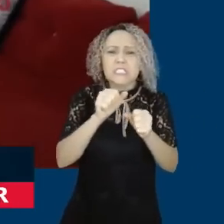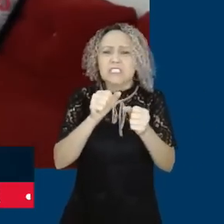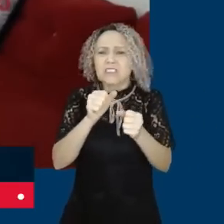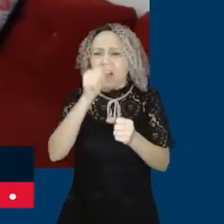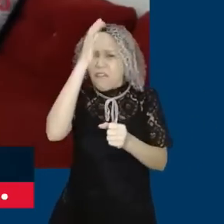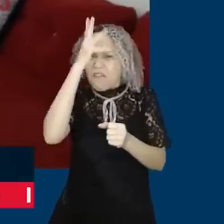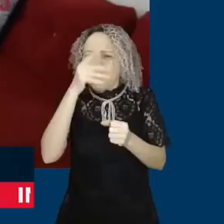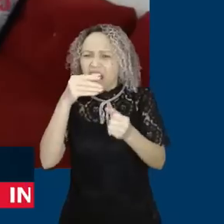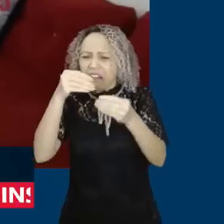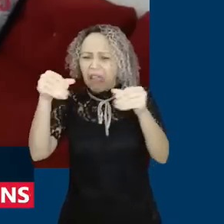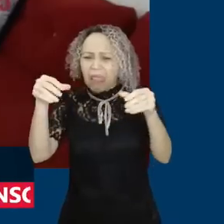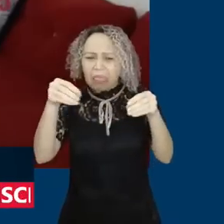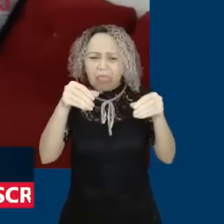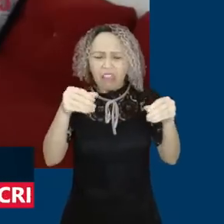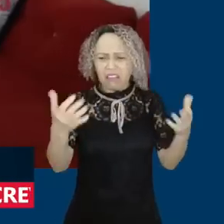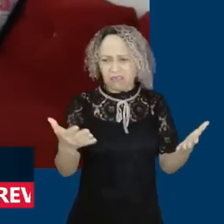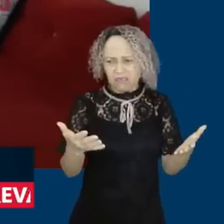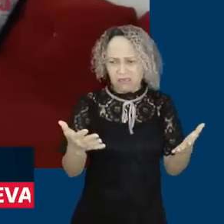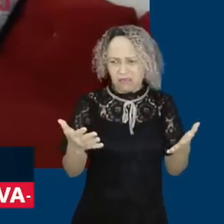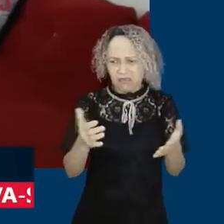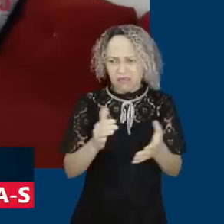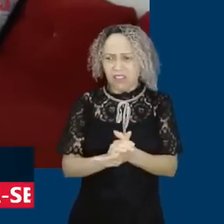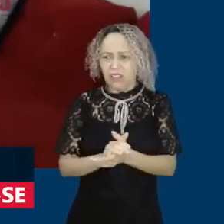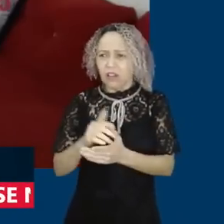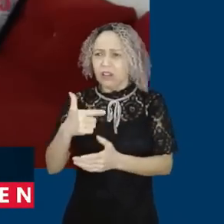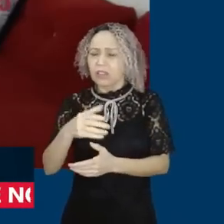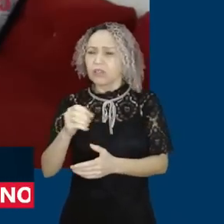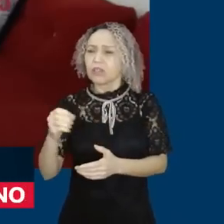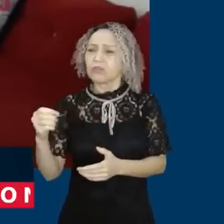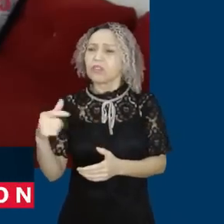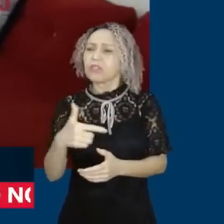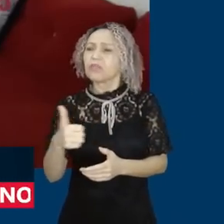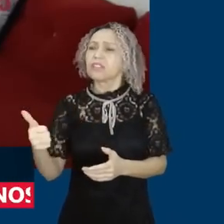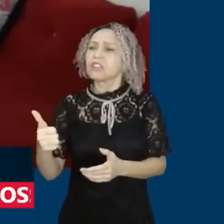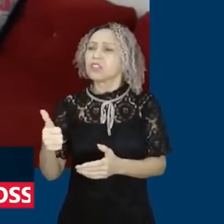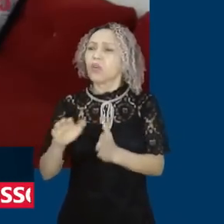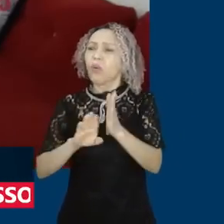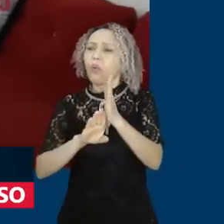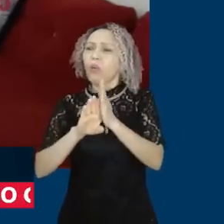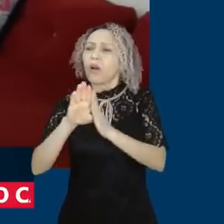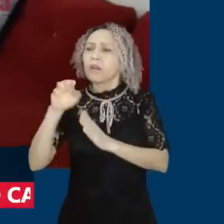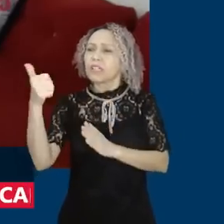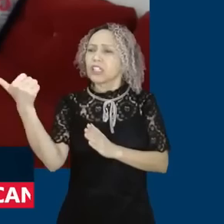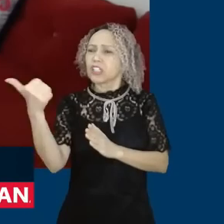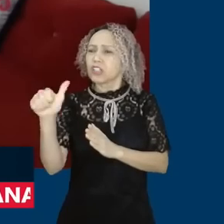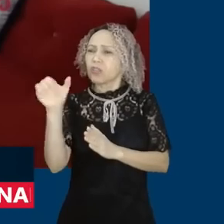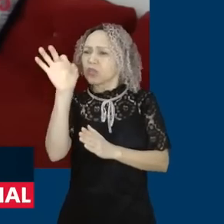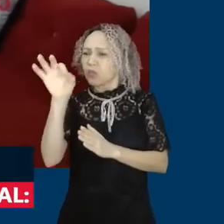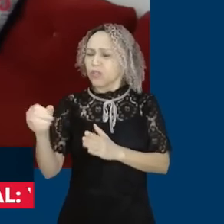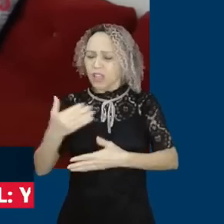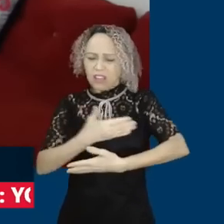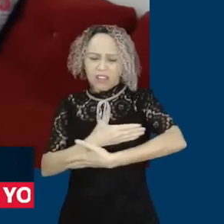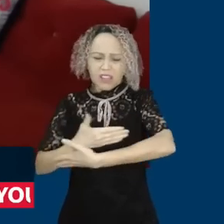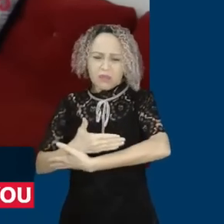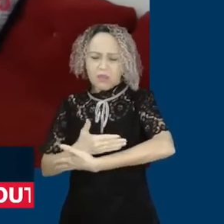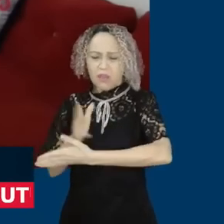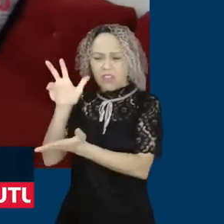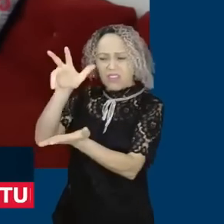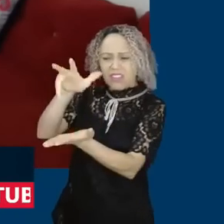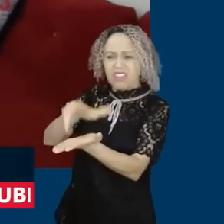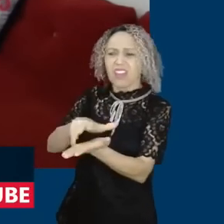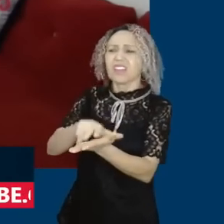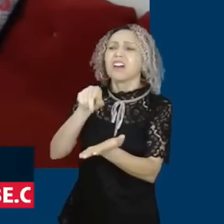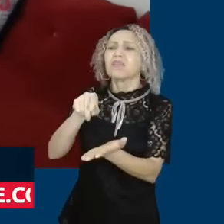Em 2021, registrou só em 2021 um aumento de 11% no número de bebês internados